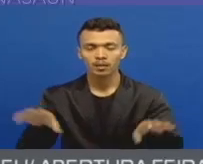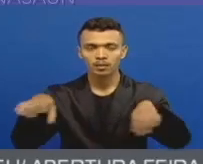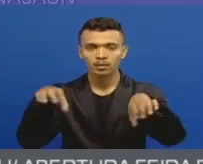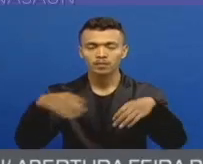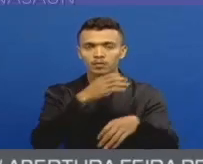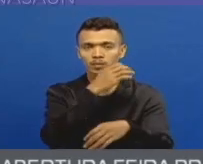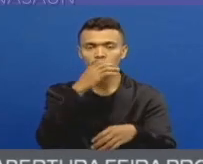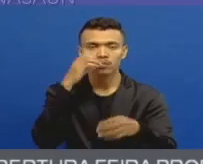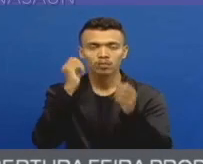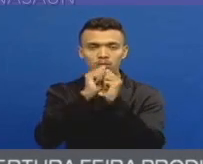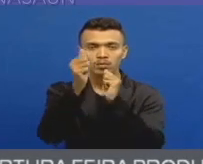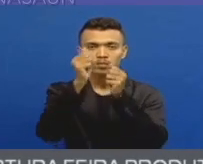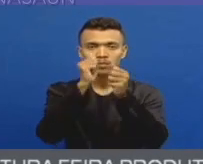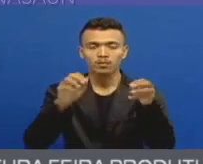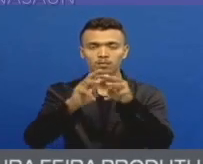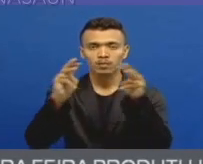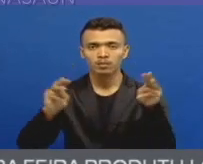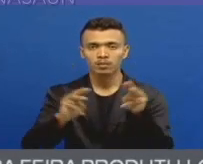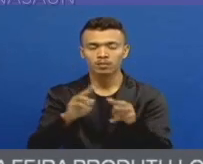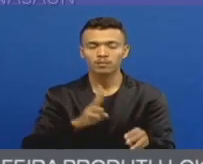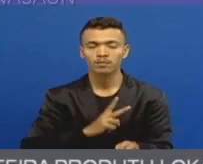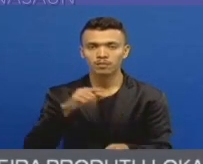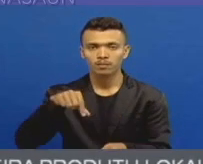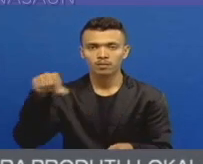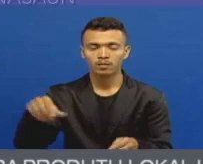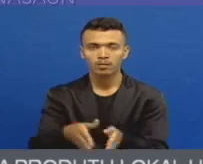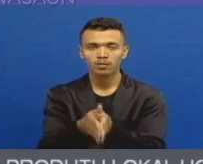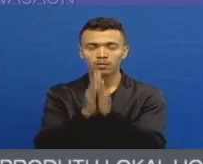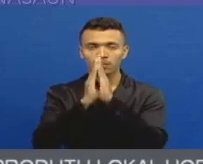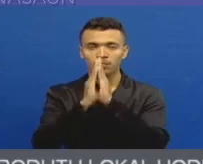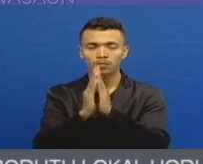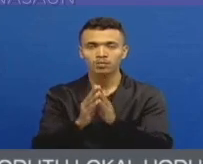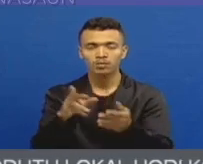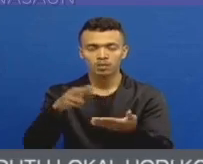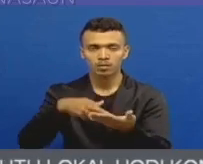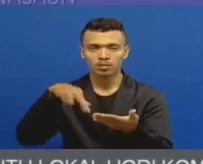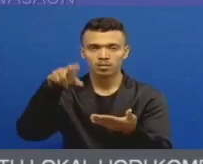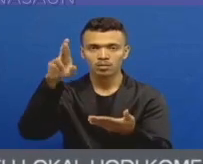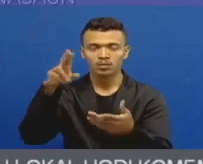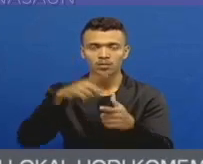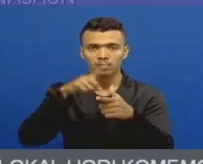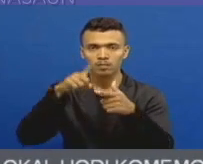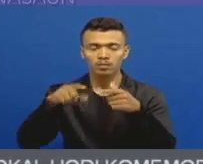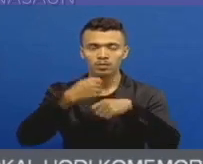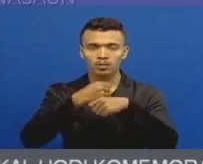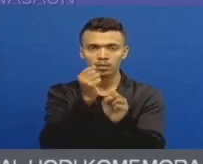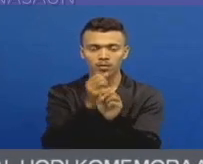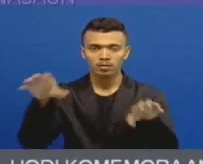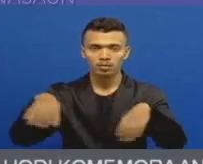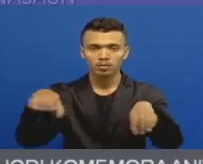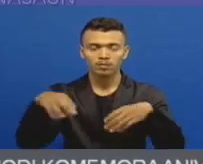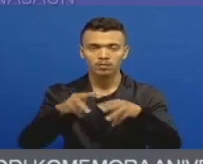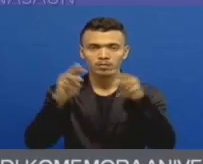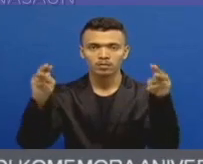Serviço Agricultura no Pescas, município Viqueque, Russo, utilizador motosserra, ato resisto, molocala o serviço e